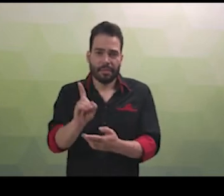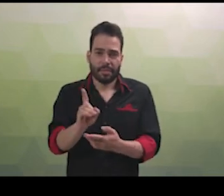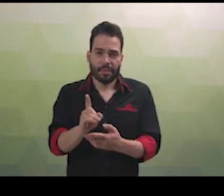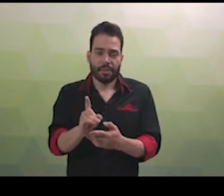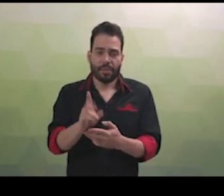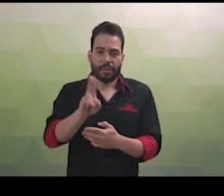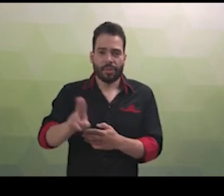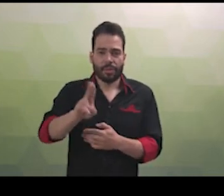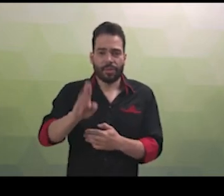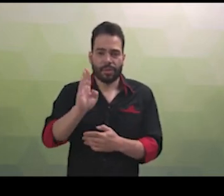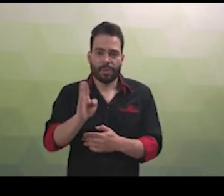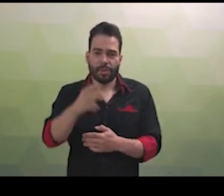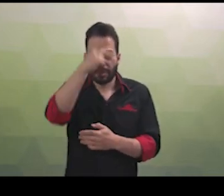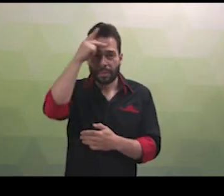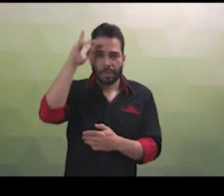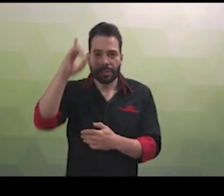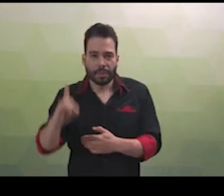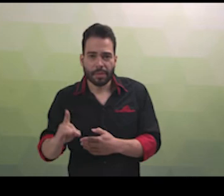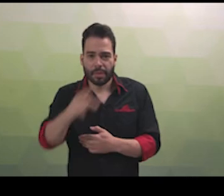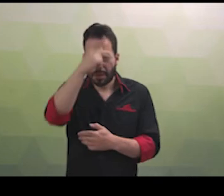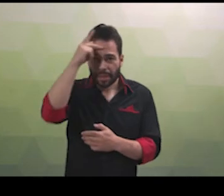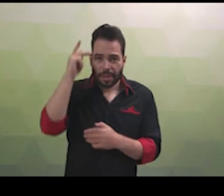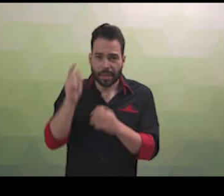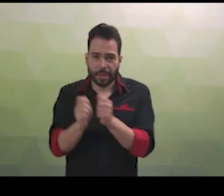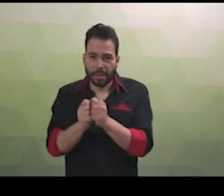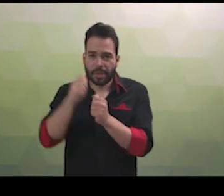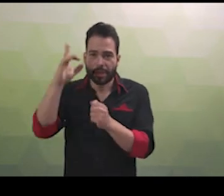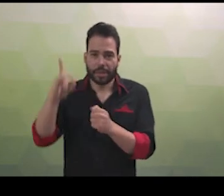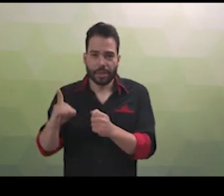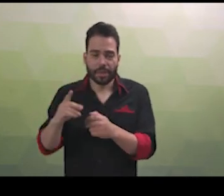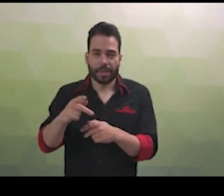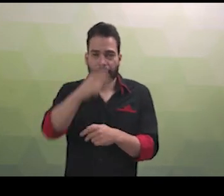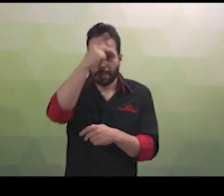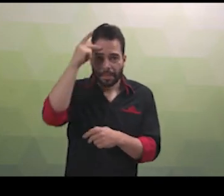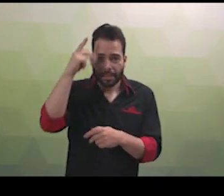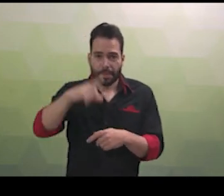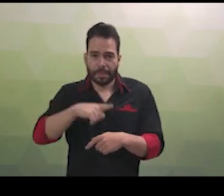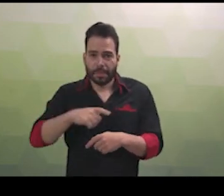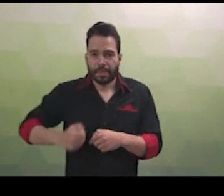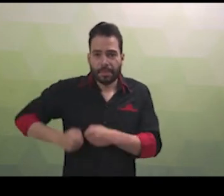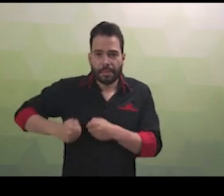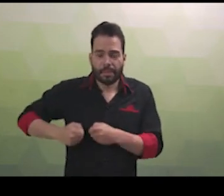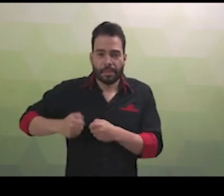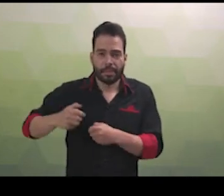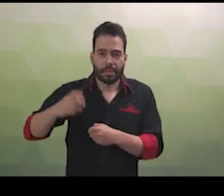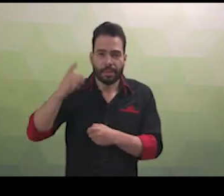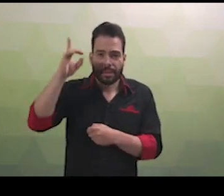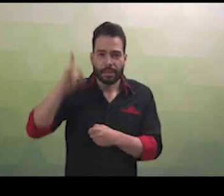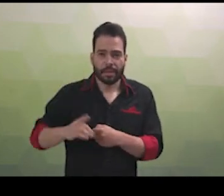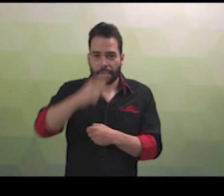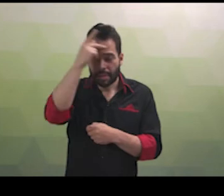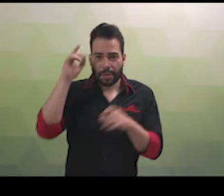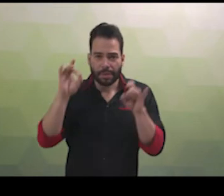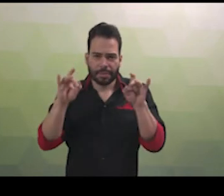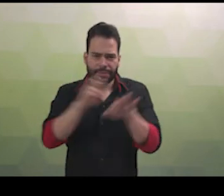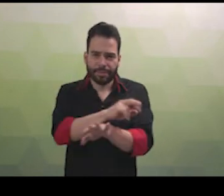expressar. Já utilizamos os termos pessoas deficientes, pessoas com deficiência, pessoas portadoras de deficiência,